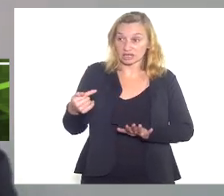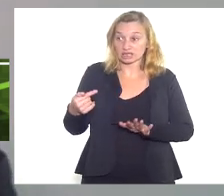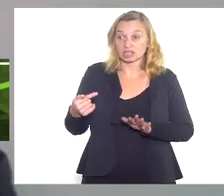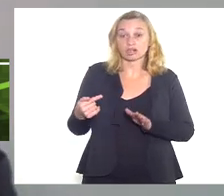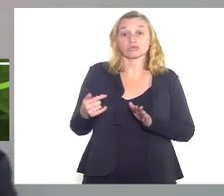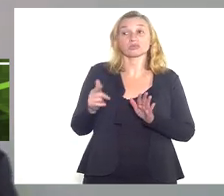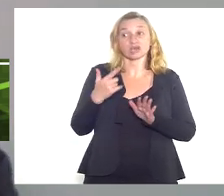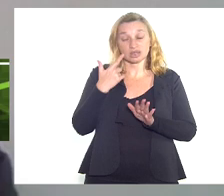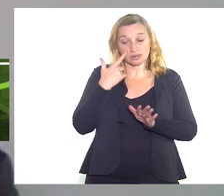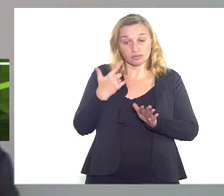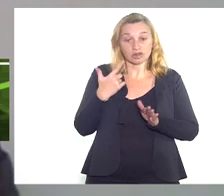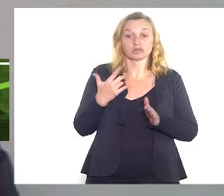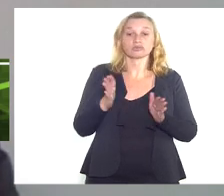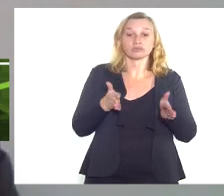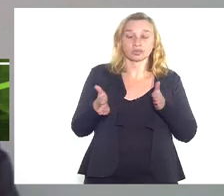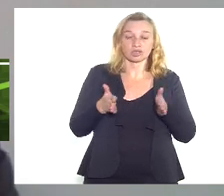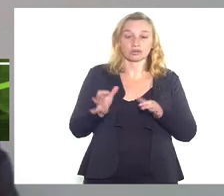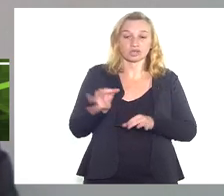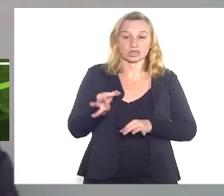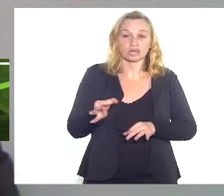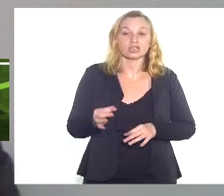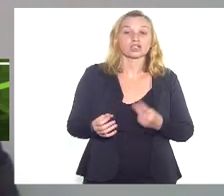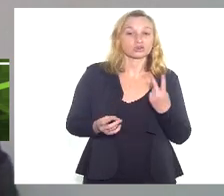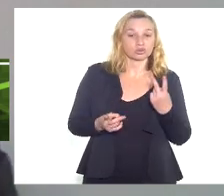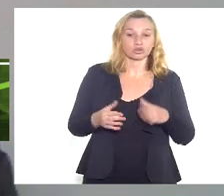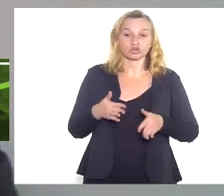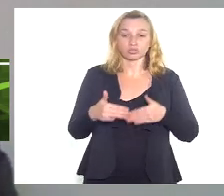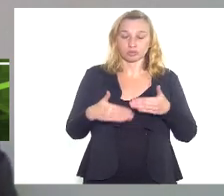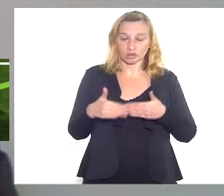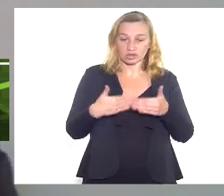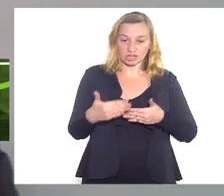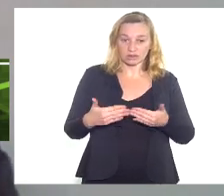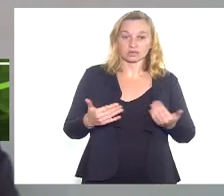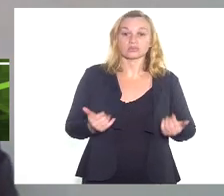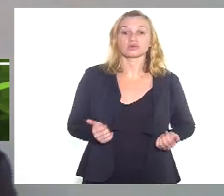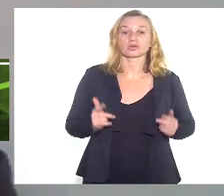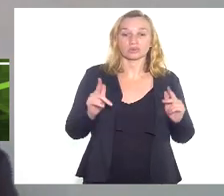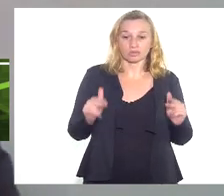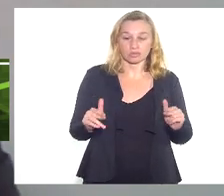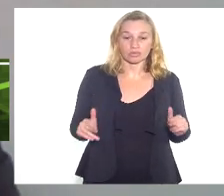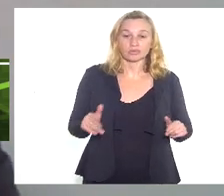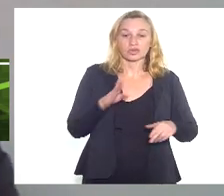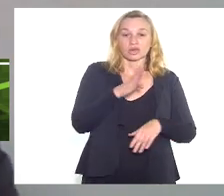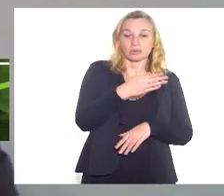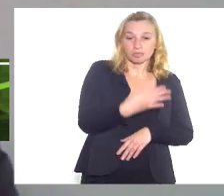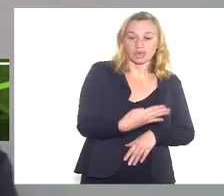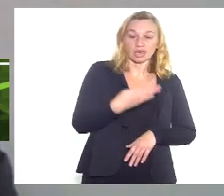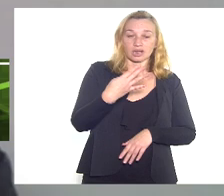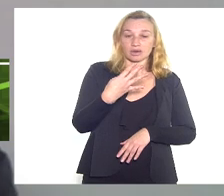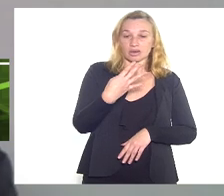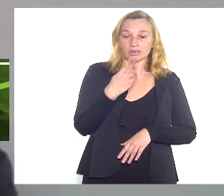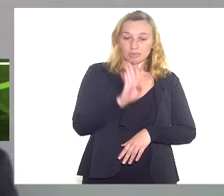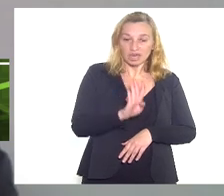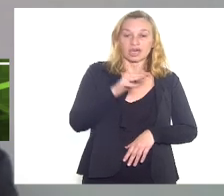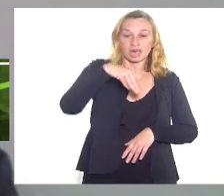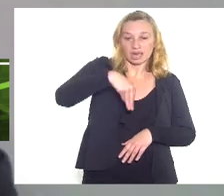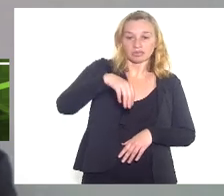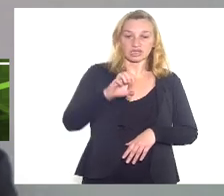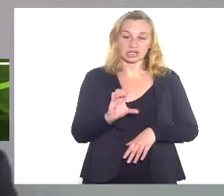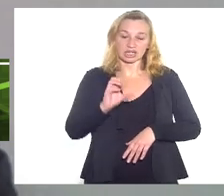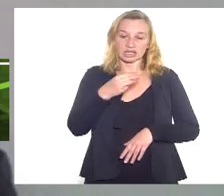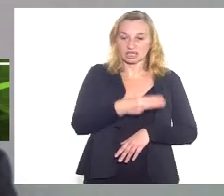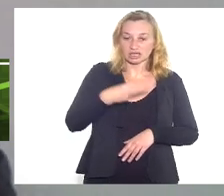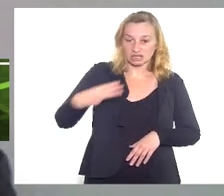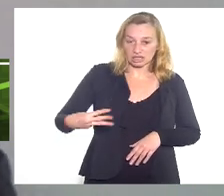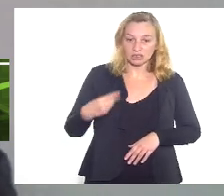a previsão atual. Mas são dois processos distintos do BMC-33, poder tratar e